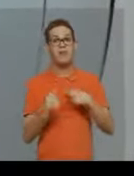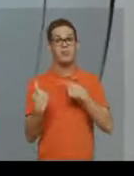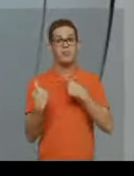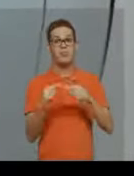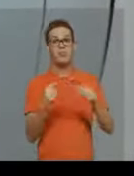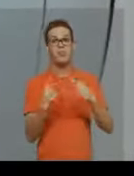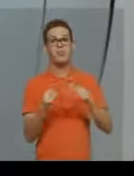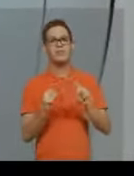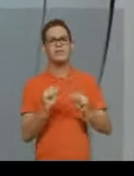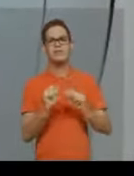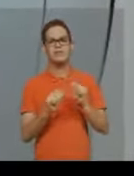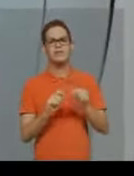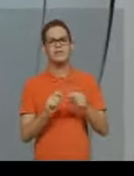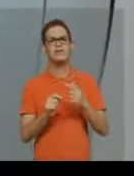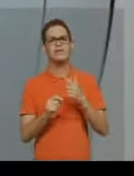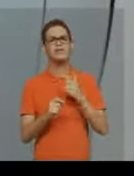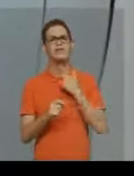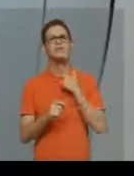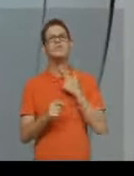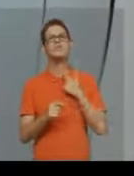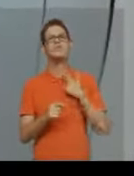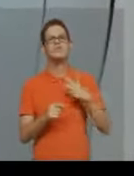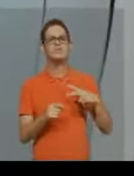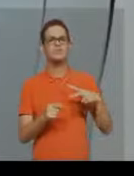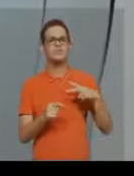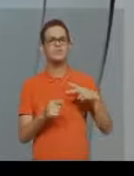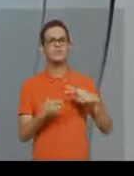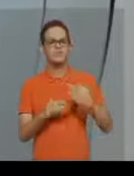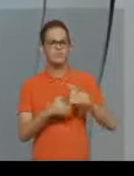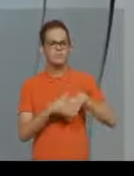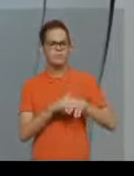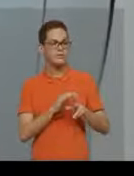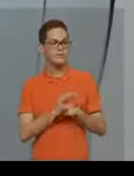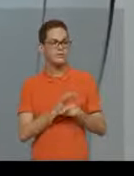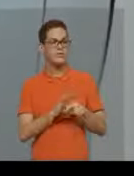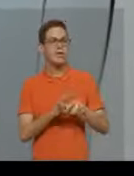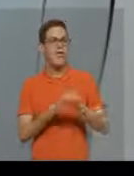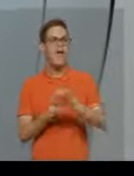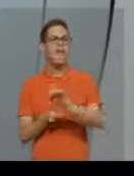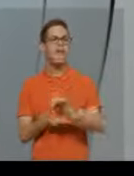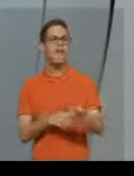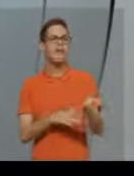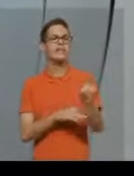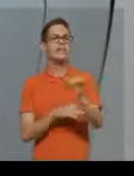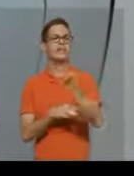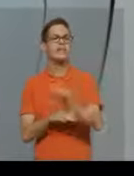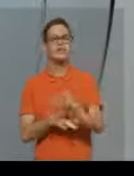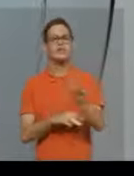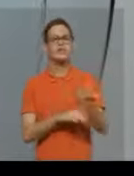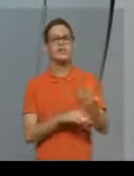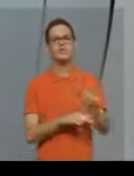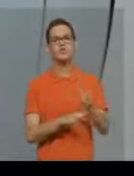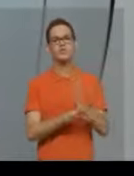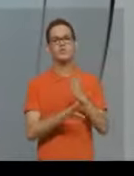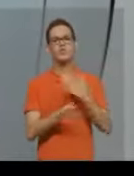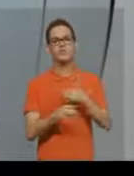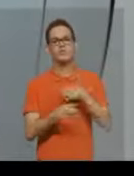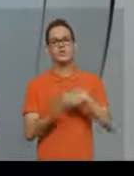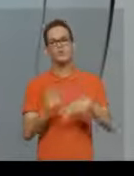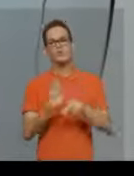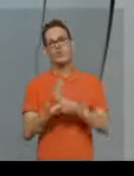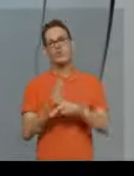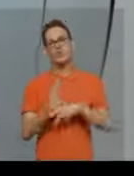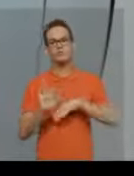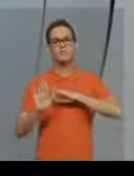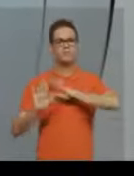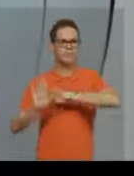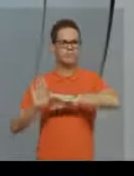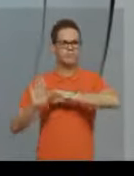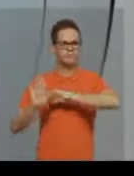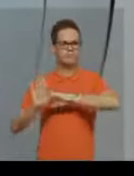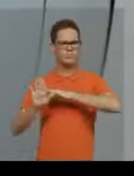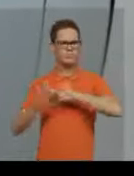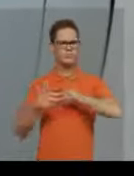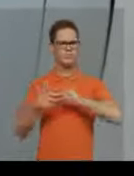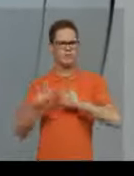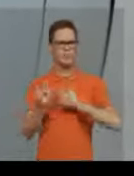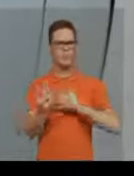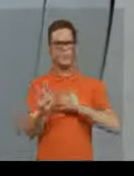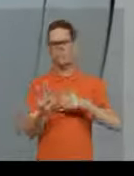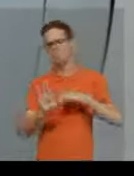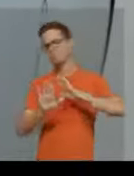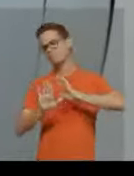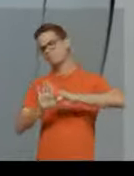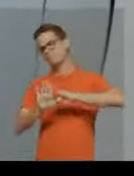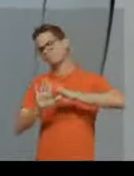também mais subjetividade na pessoa. Cada um interpreta aquilo de um jeito que que vê, né?